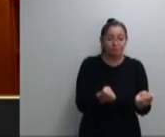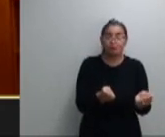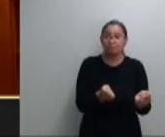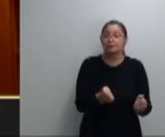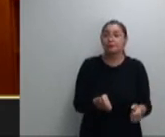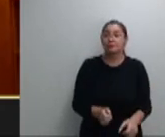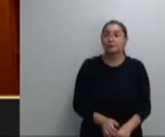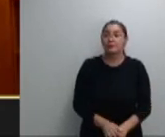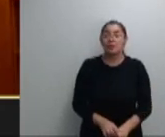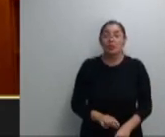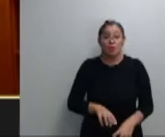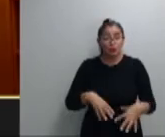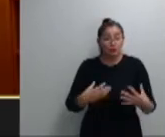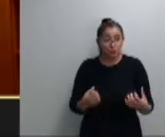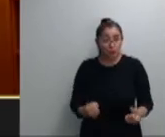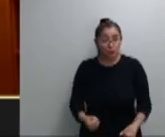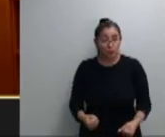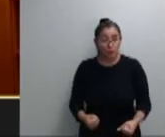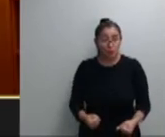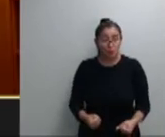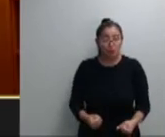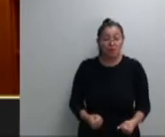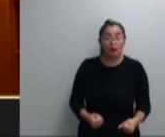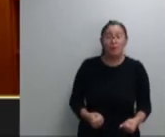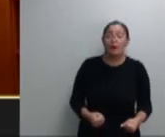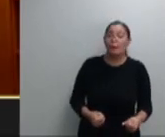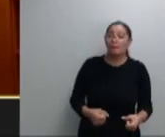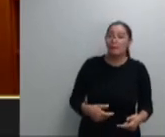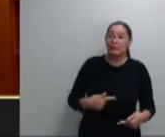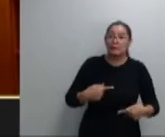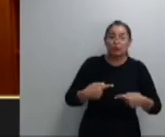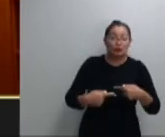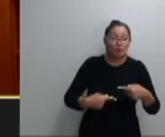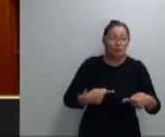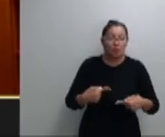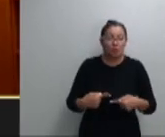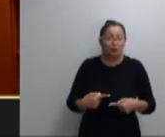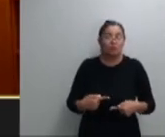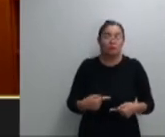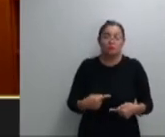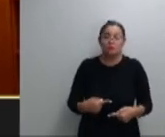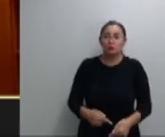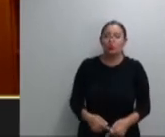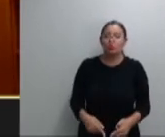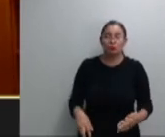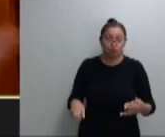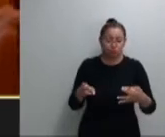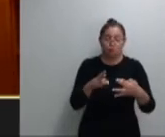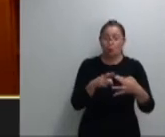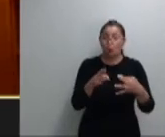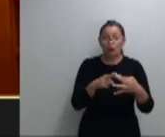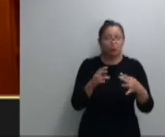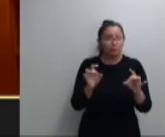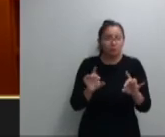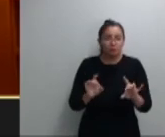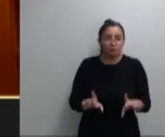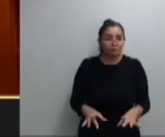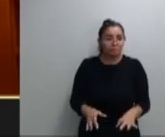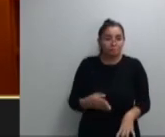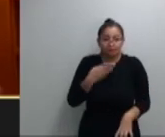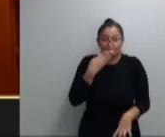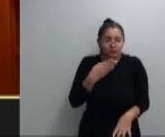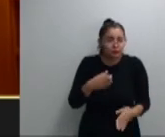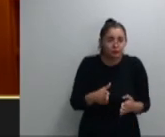a gente pode, pela gramática, e eu não vou me estender, efetivamente, se está no recurso especial, desde a petição inicial, em todos os dicionários,